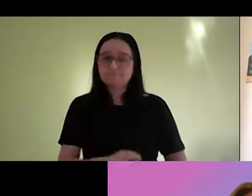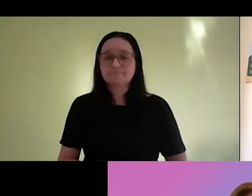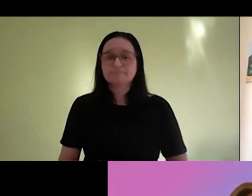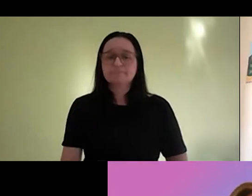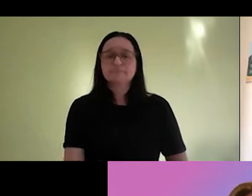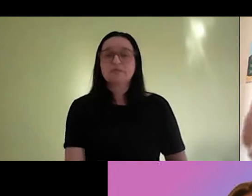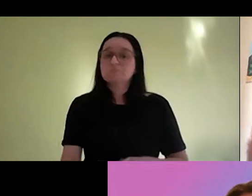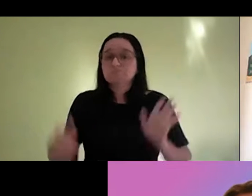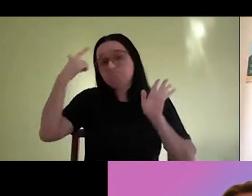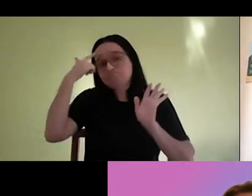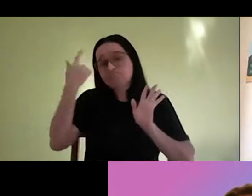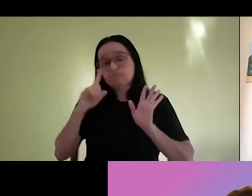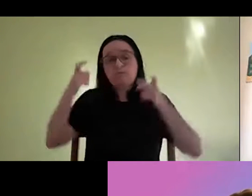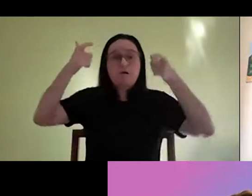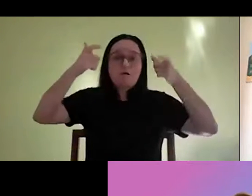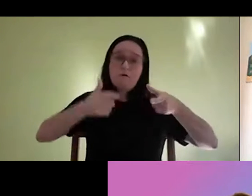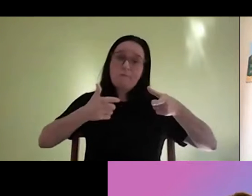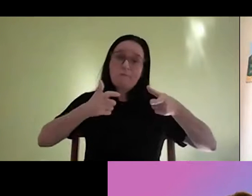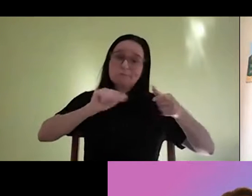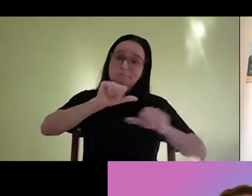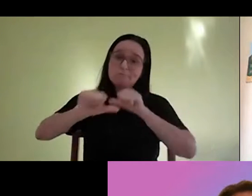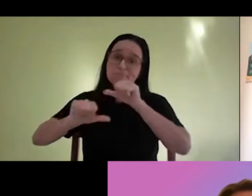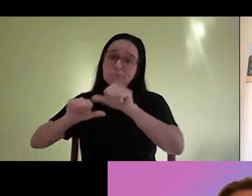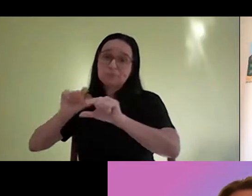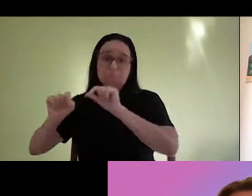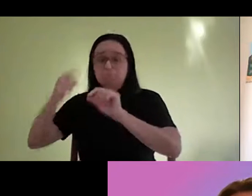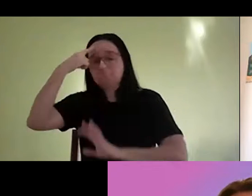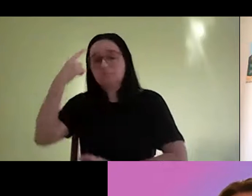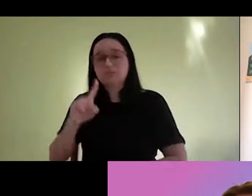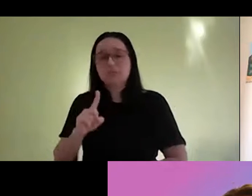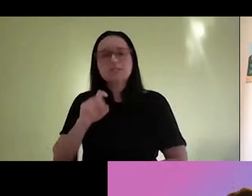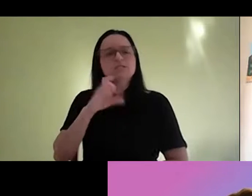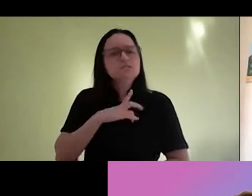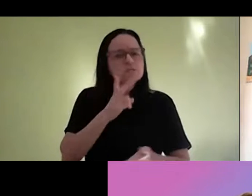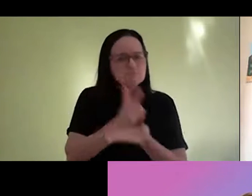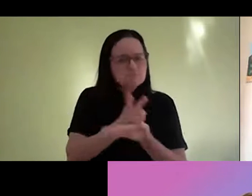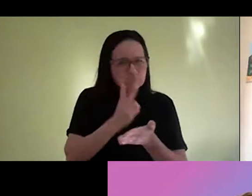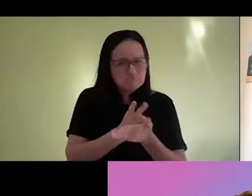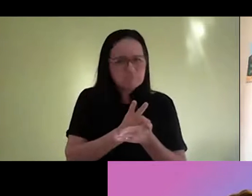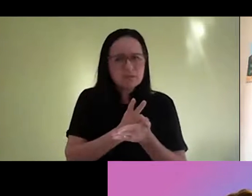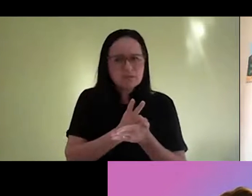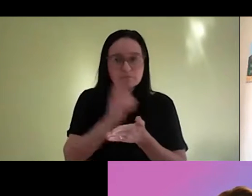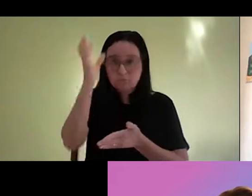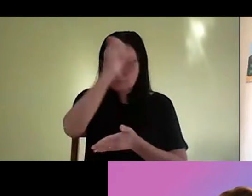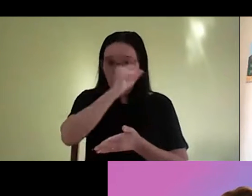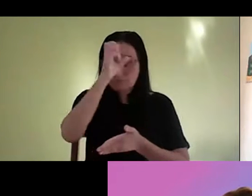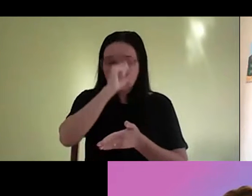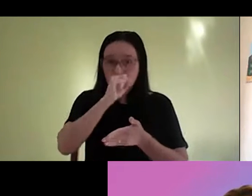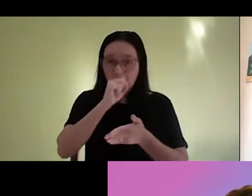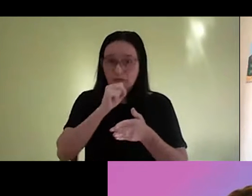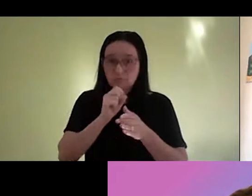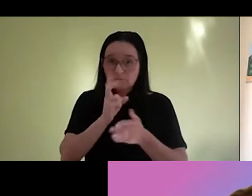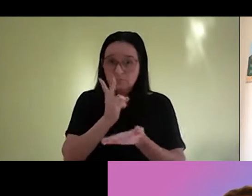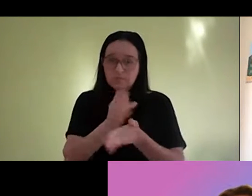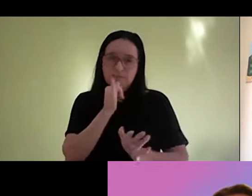momento da carreira e para onde você quer ir, se você está dentro da mesma linha de aprendizado, então, eu vou dar meu exemplo de TI,